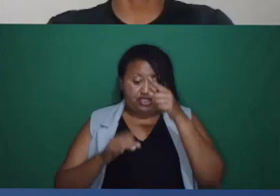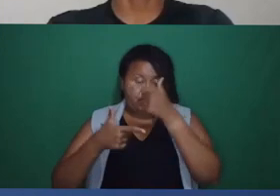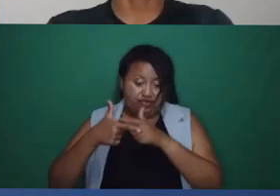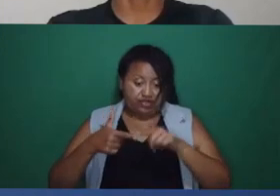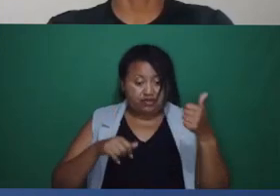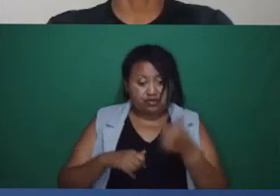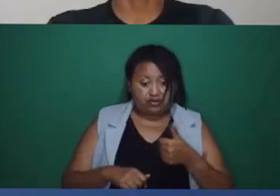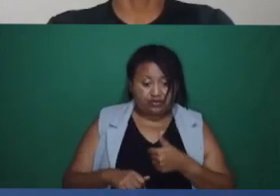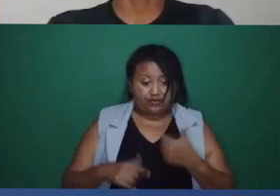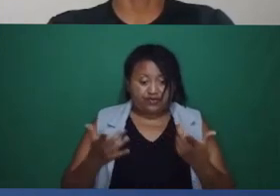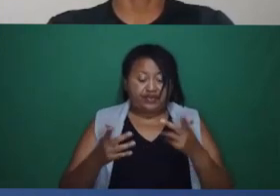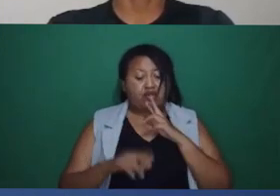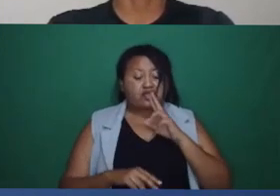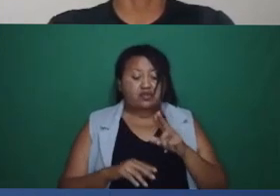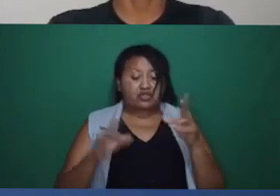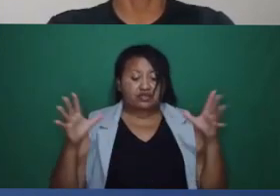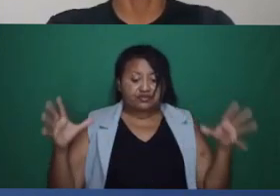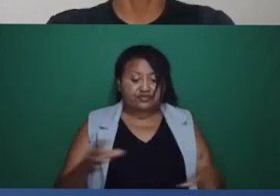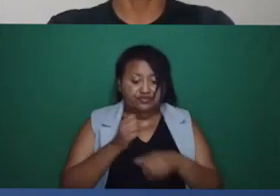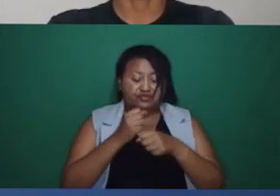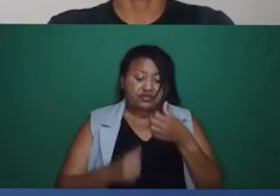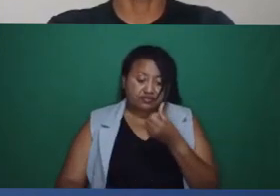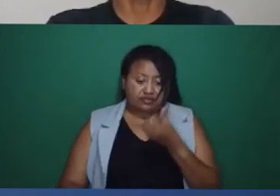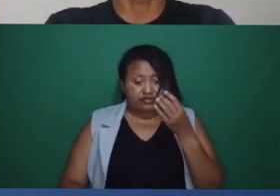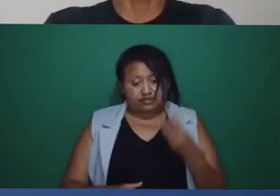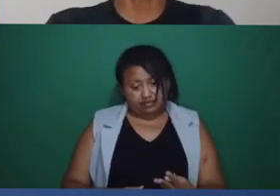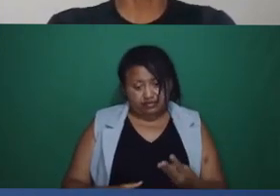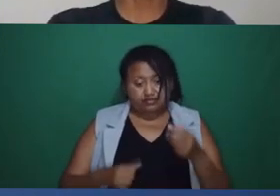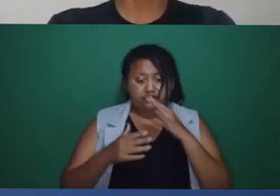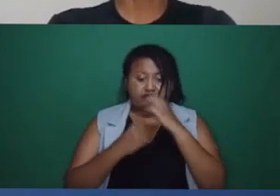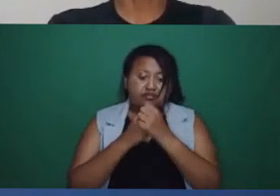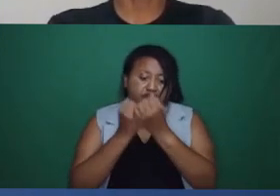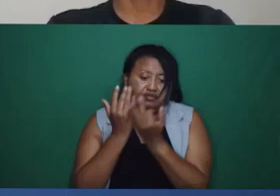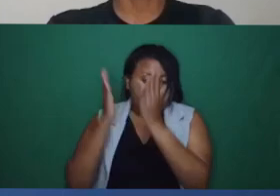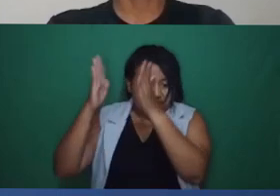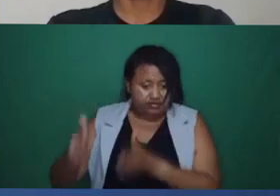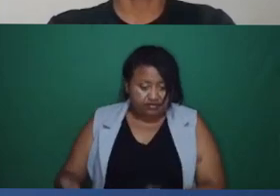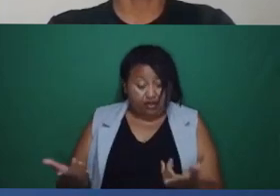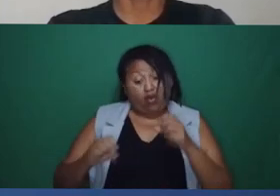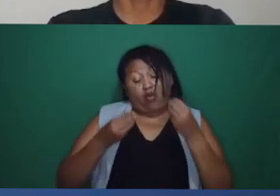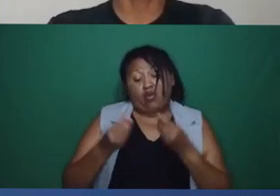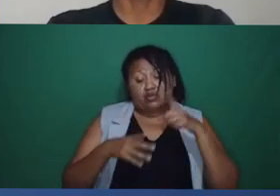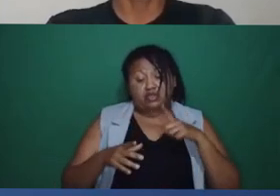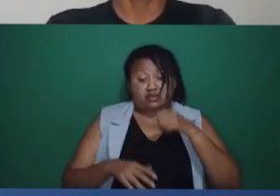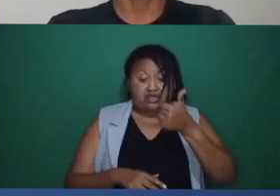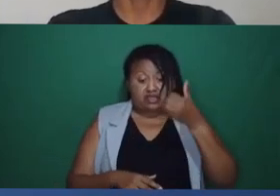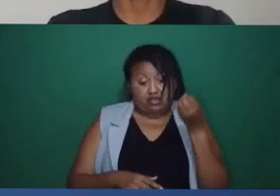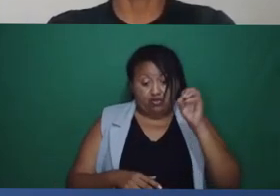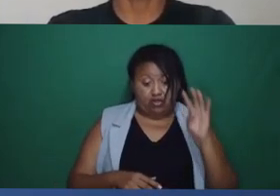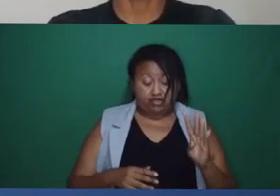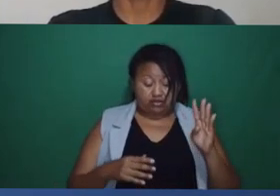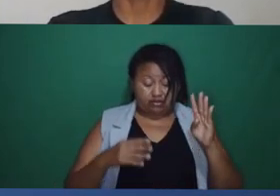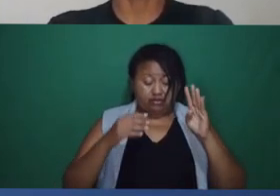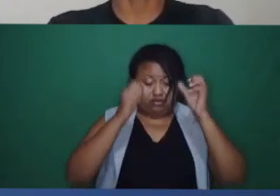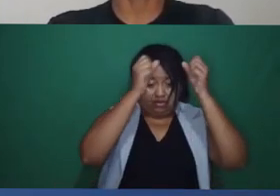das colunas totalizariam 63 cartas como nós temos 104 cartas no total fazendo